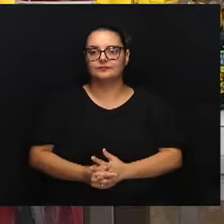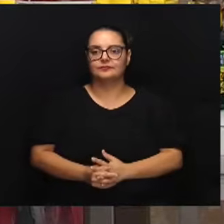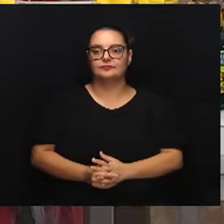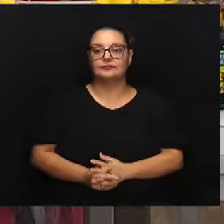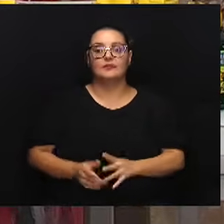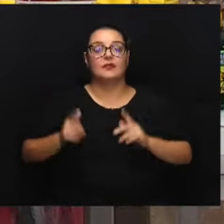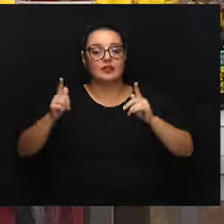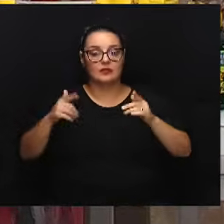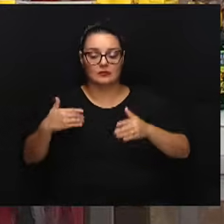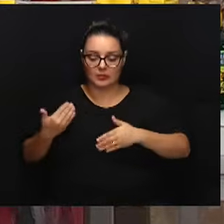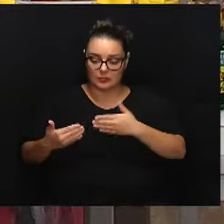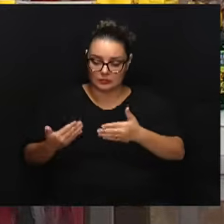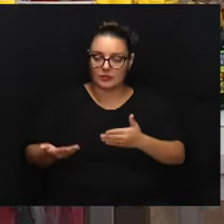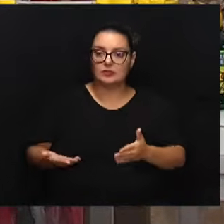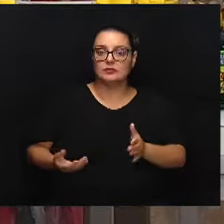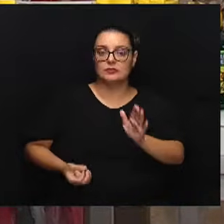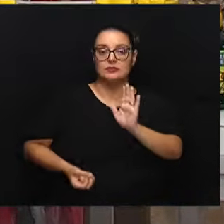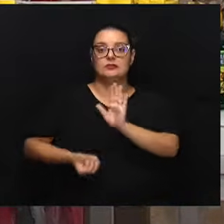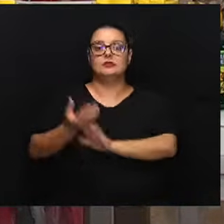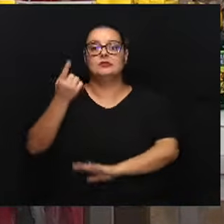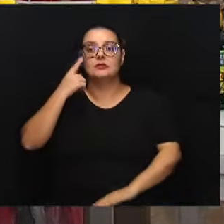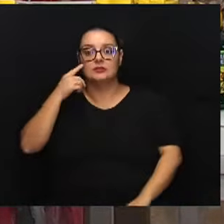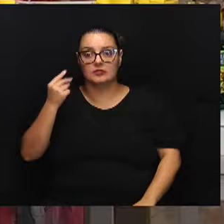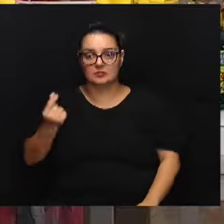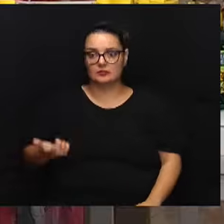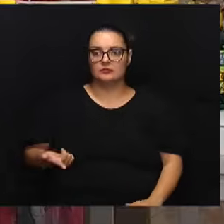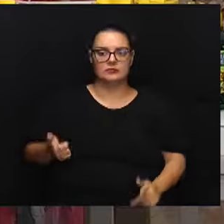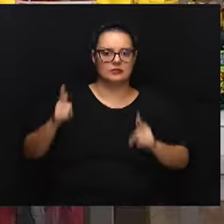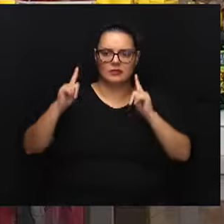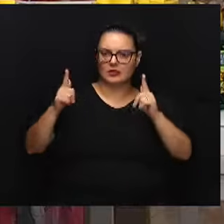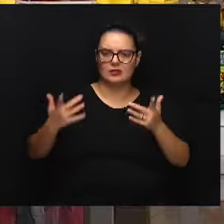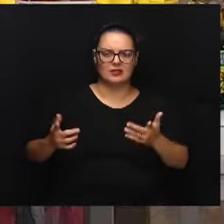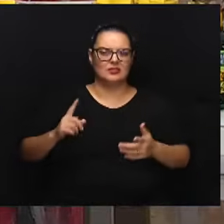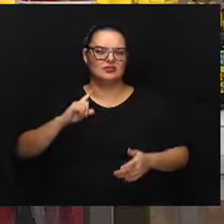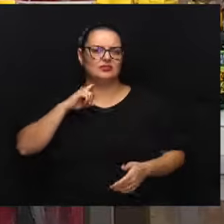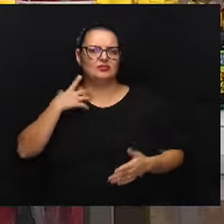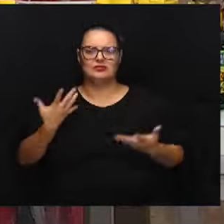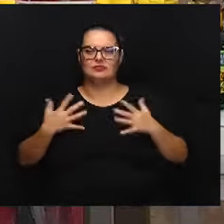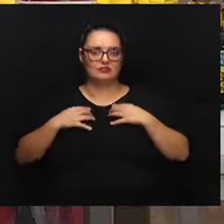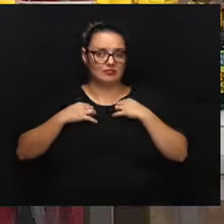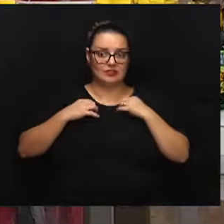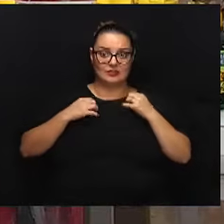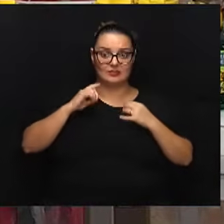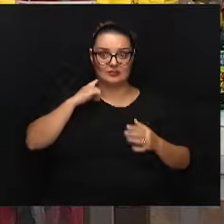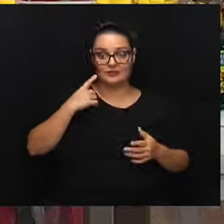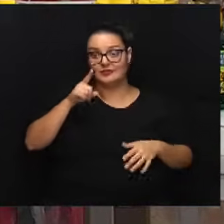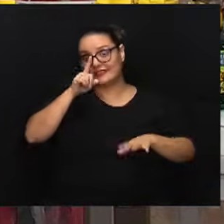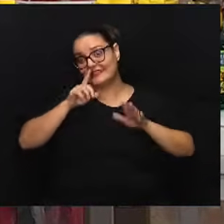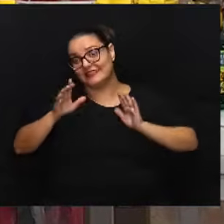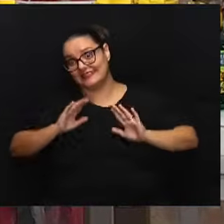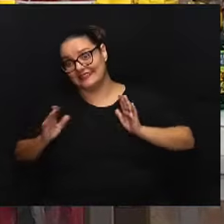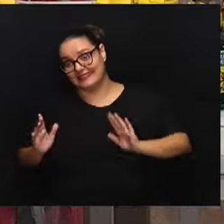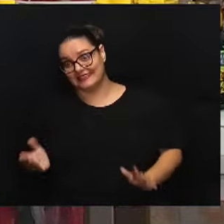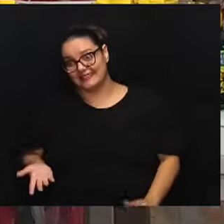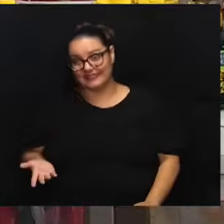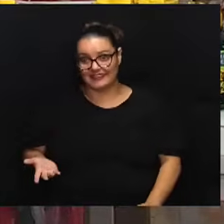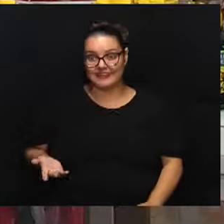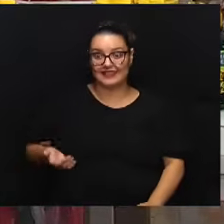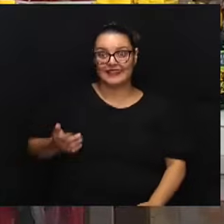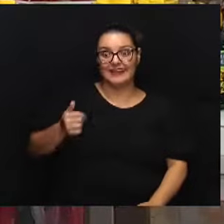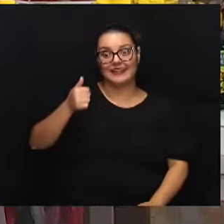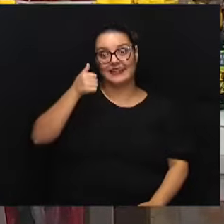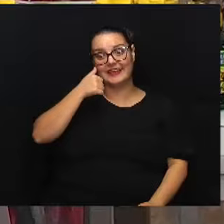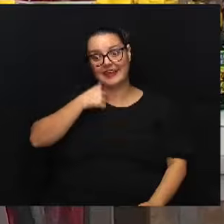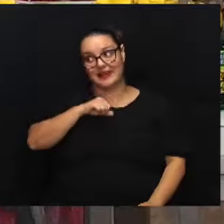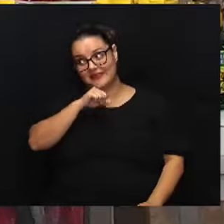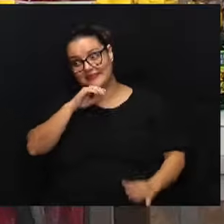bastante esse processo de estar criando e se divirtam, sujem as mãos, sujem as roupas, cuidado se é casa de mamãe, sabe? Suja